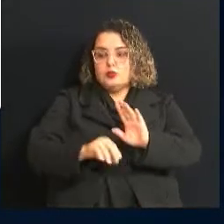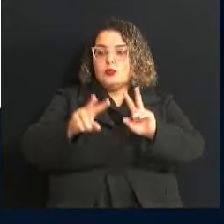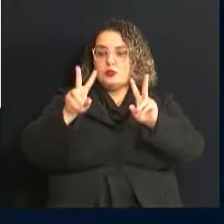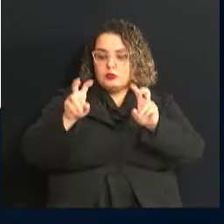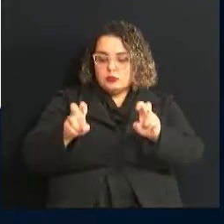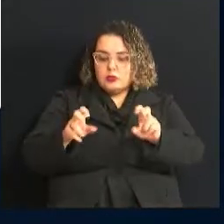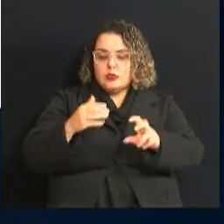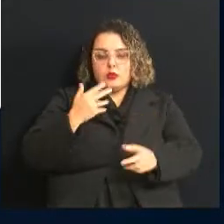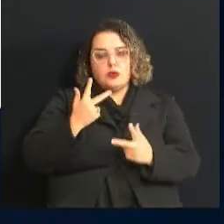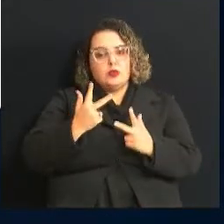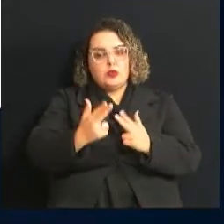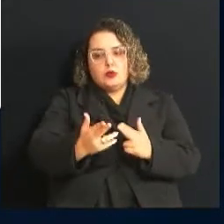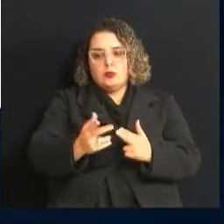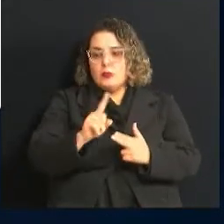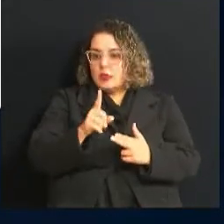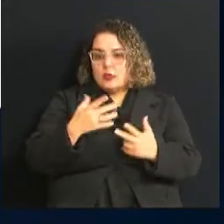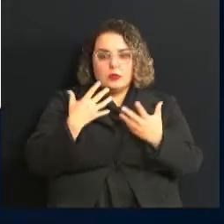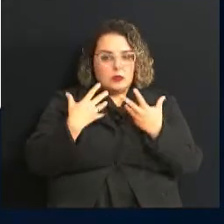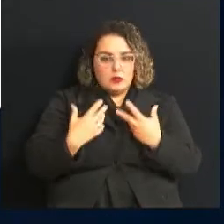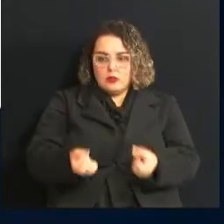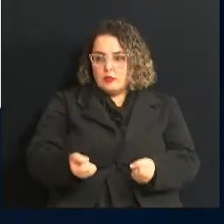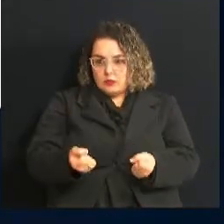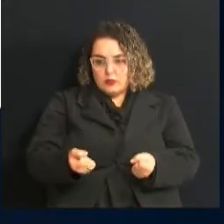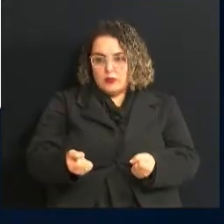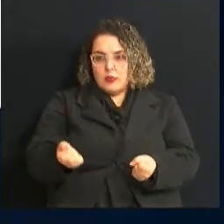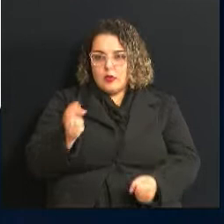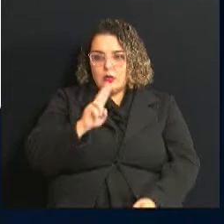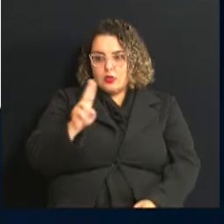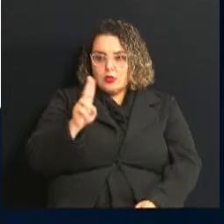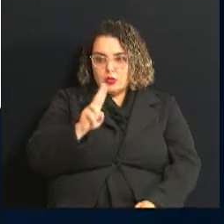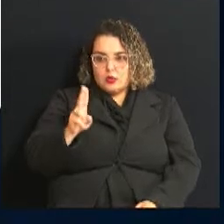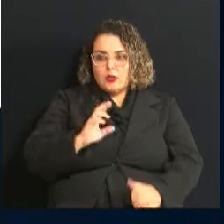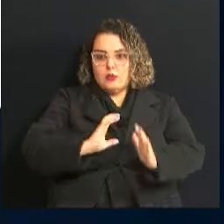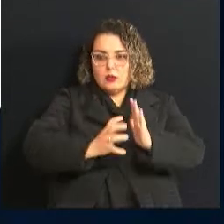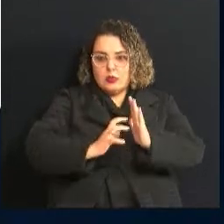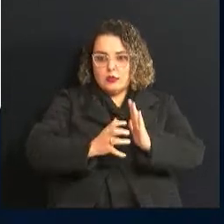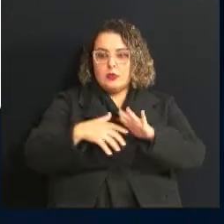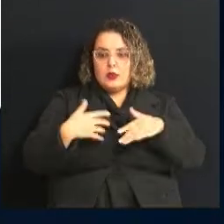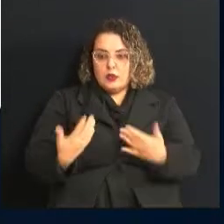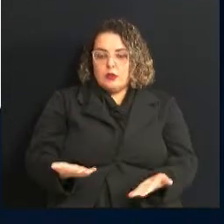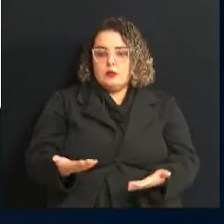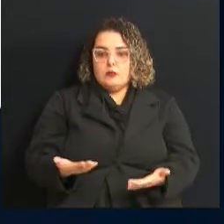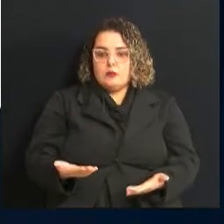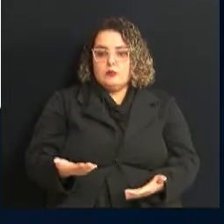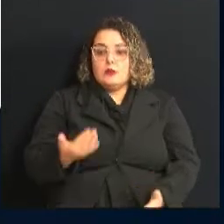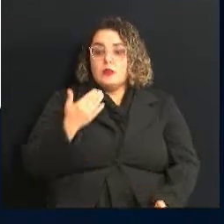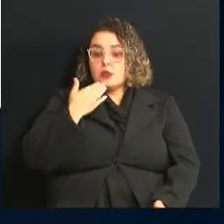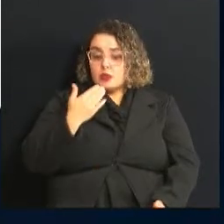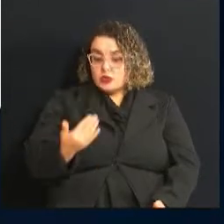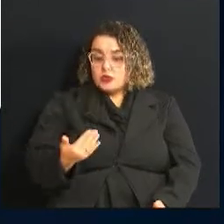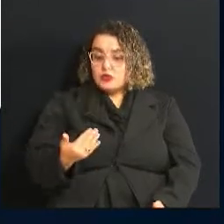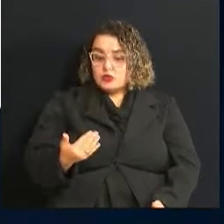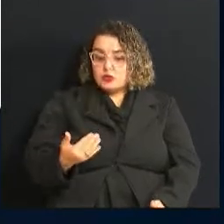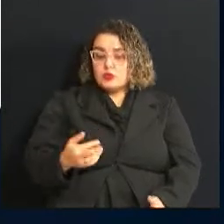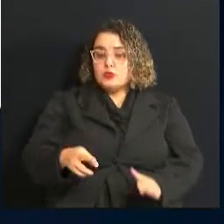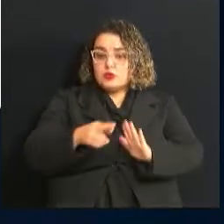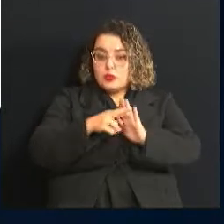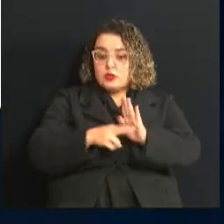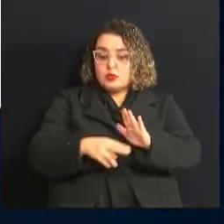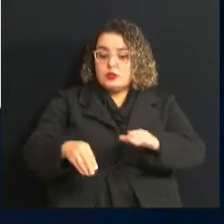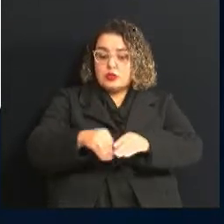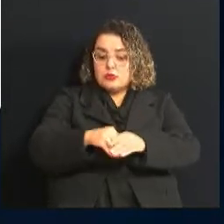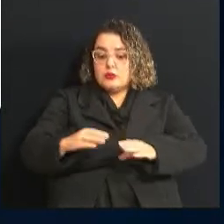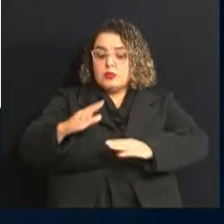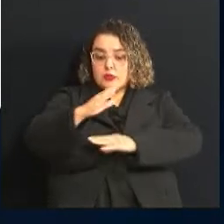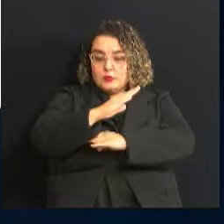mas o pedido não foi aceito por estar em nome da legenda partidária. Pedidos dessa natureza, de acordo com o regimento interno da Casa,